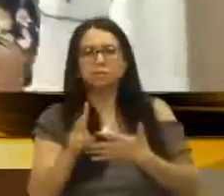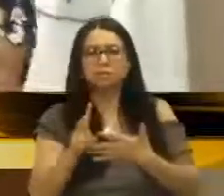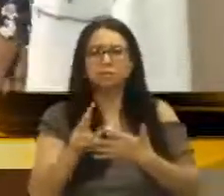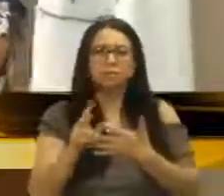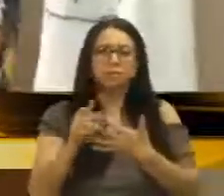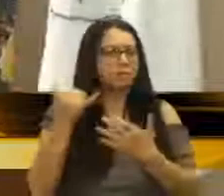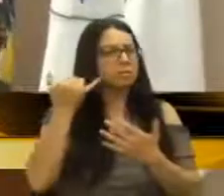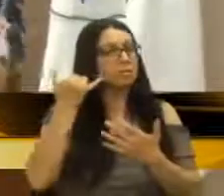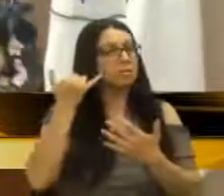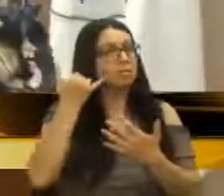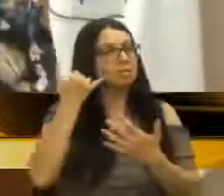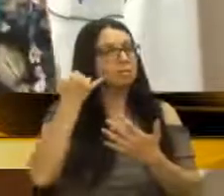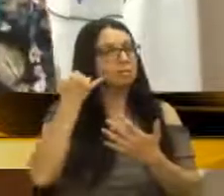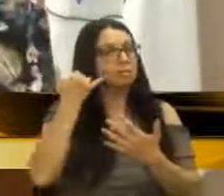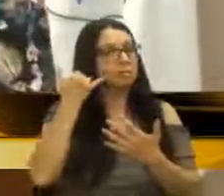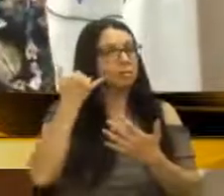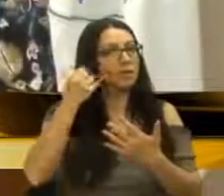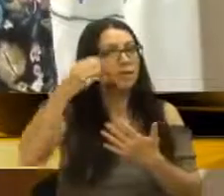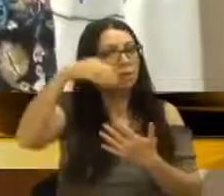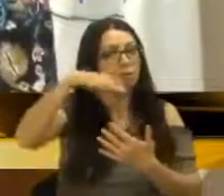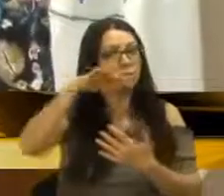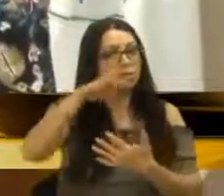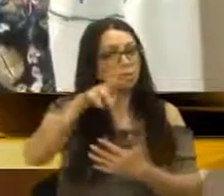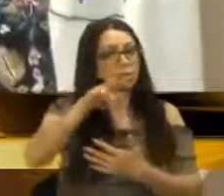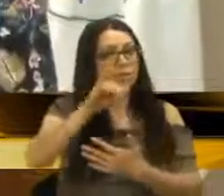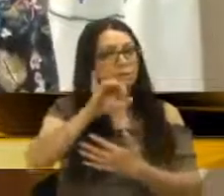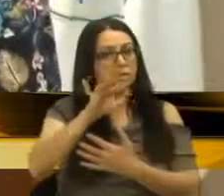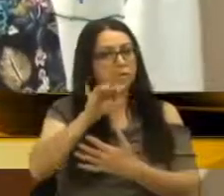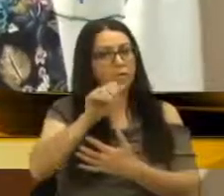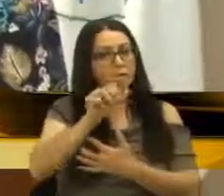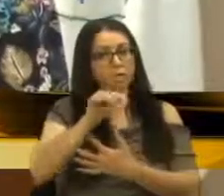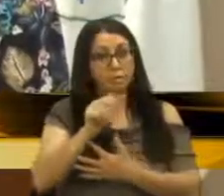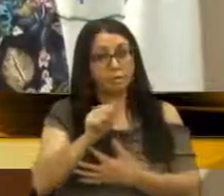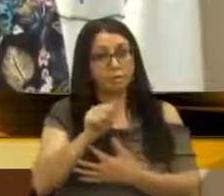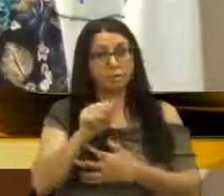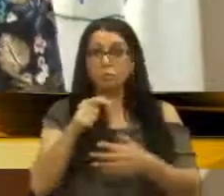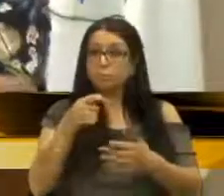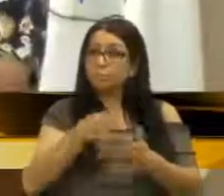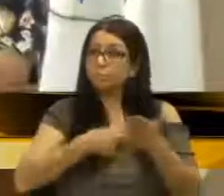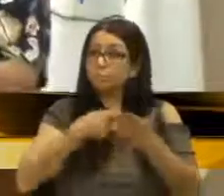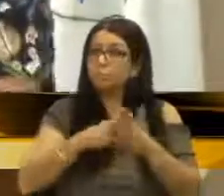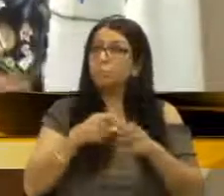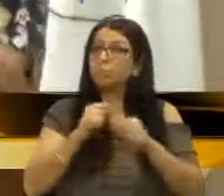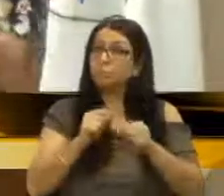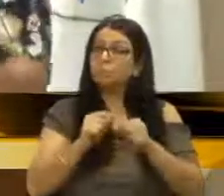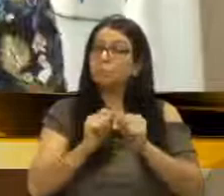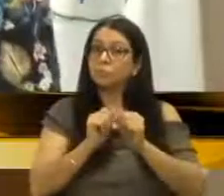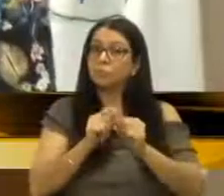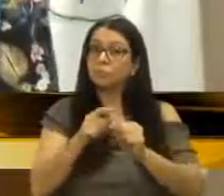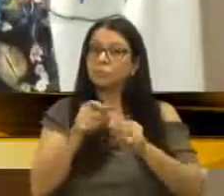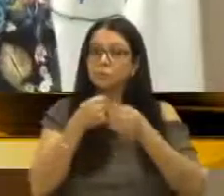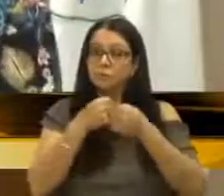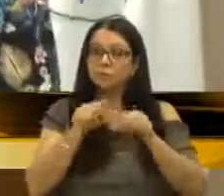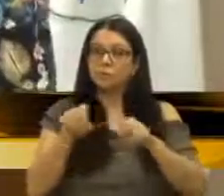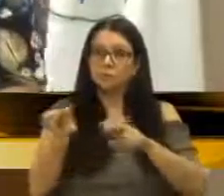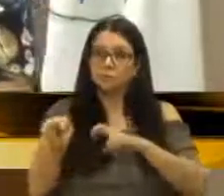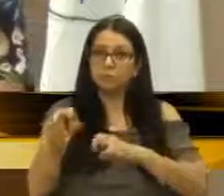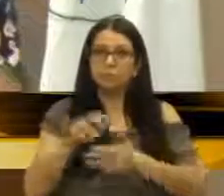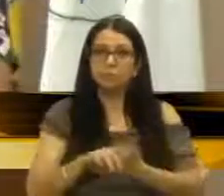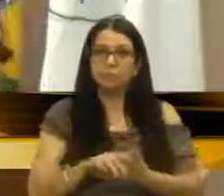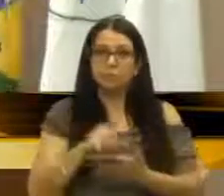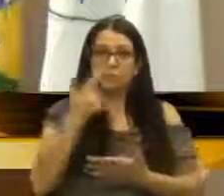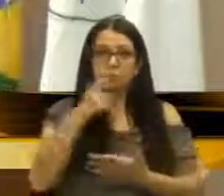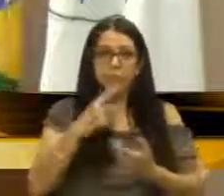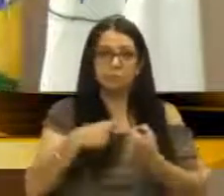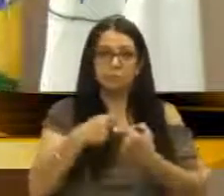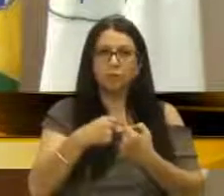que tem a louça luz trifásica nós temos batalha do filme nessa questão então vem junto com a secretaria da agricultura eu acho que o